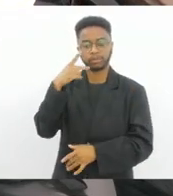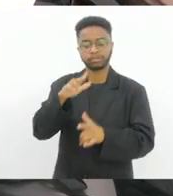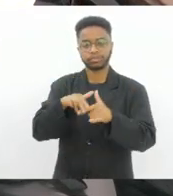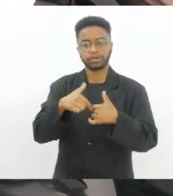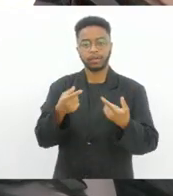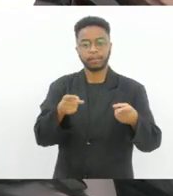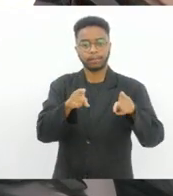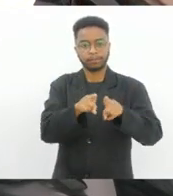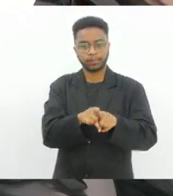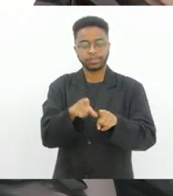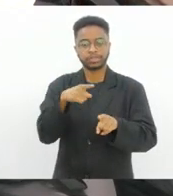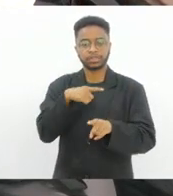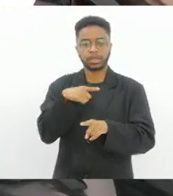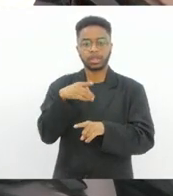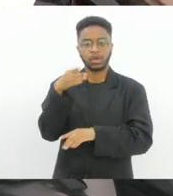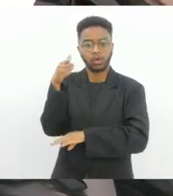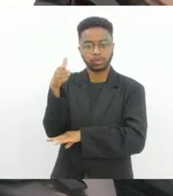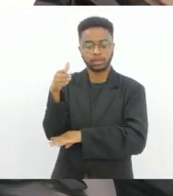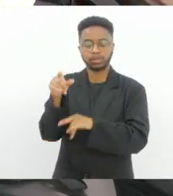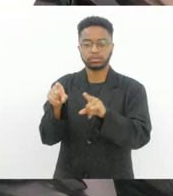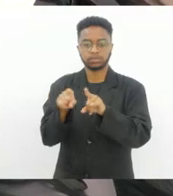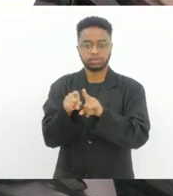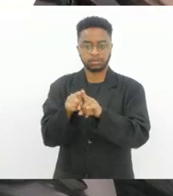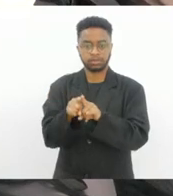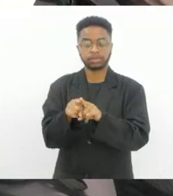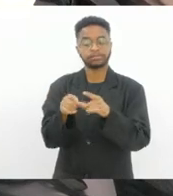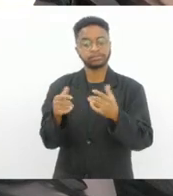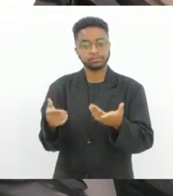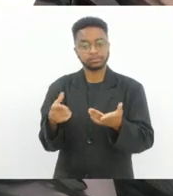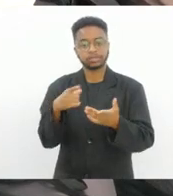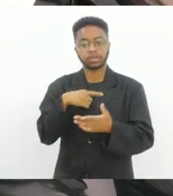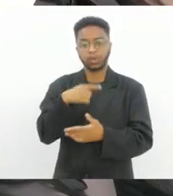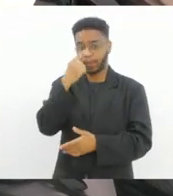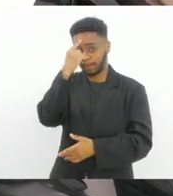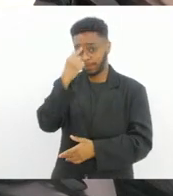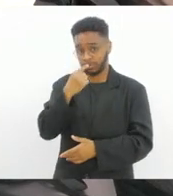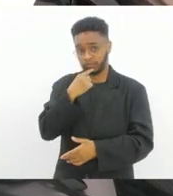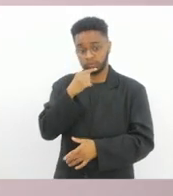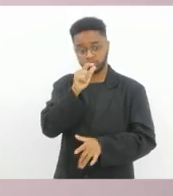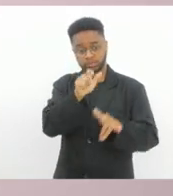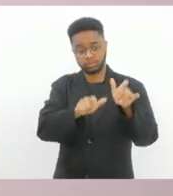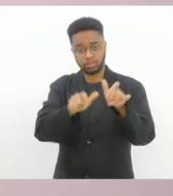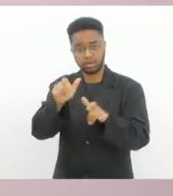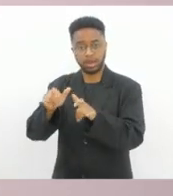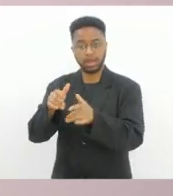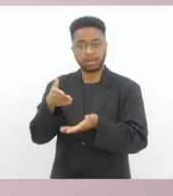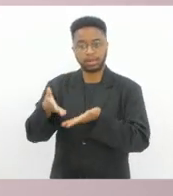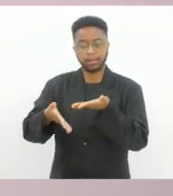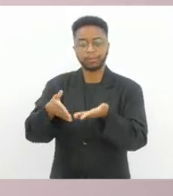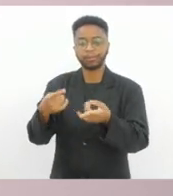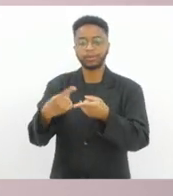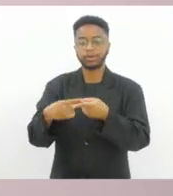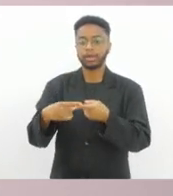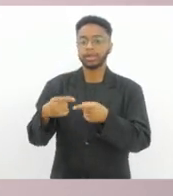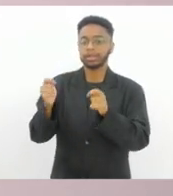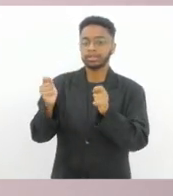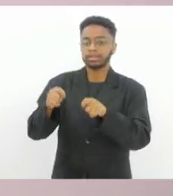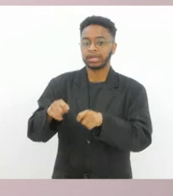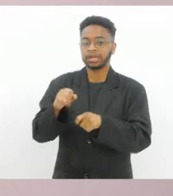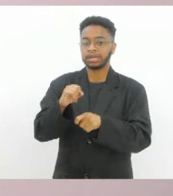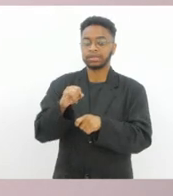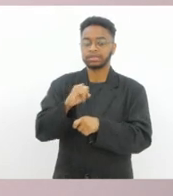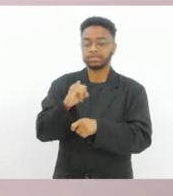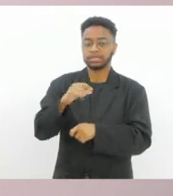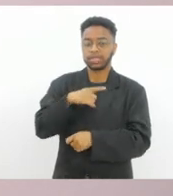parceria com hotéis. A gente amplia, inclusive, o escopo do perfil de mulheres atendidas, porque possibilita que mulheres em situação